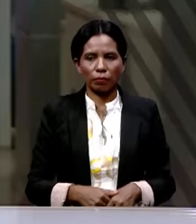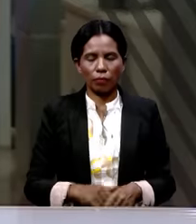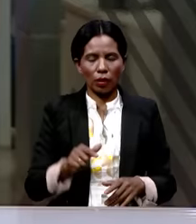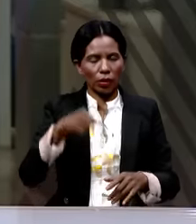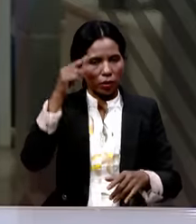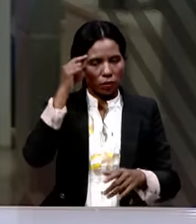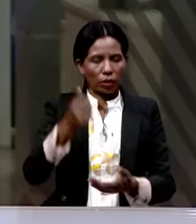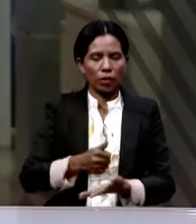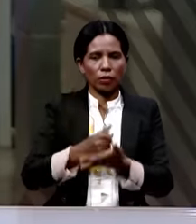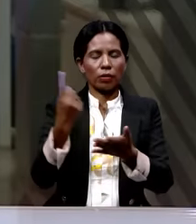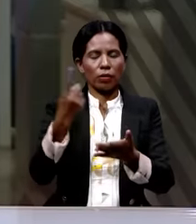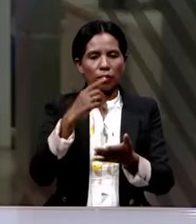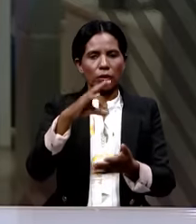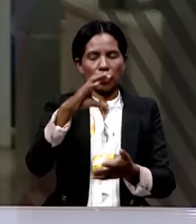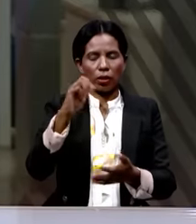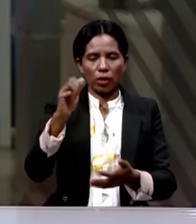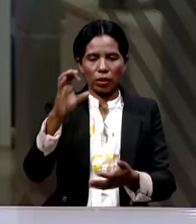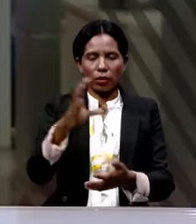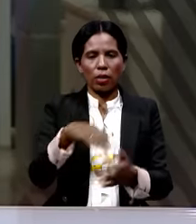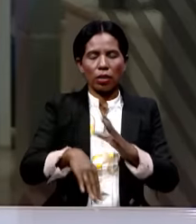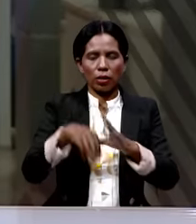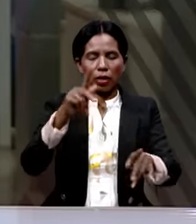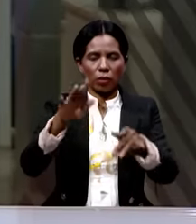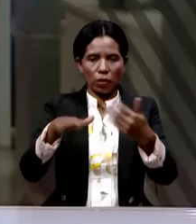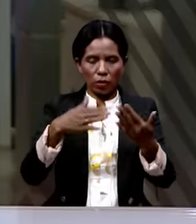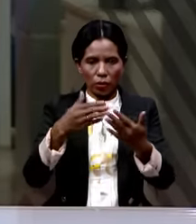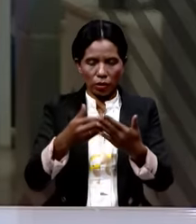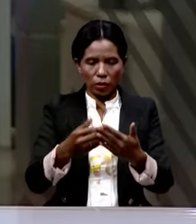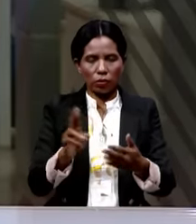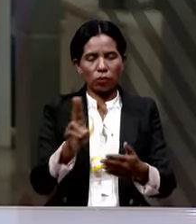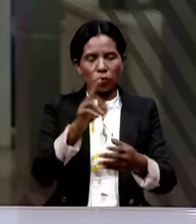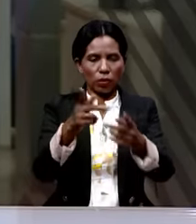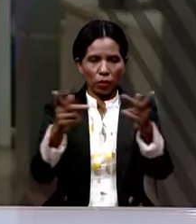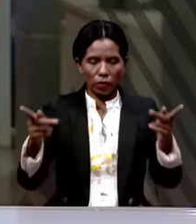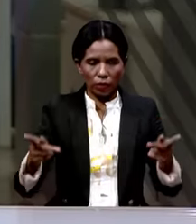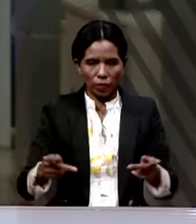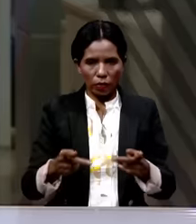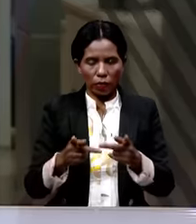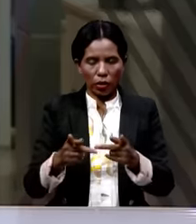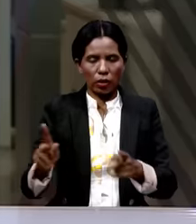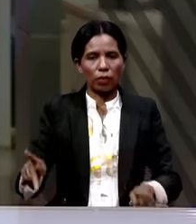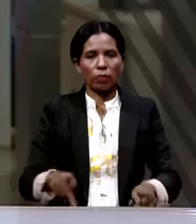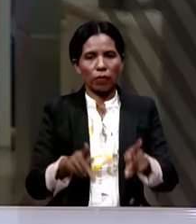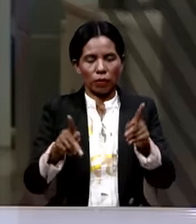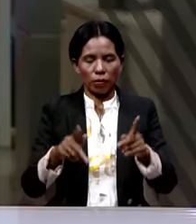Governo apoia na fatência torre a sua comunidade nebe ocupa área protegida no espaço público.